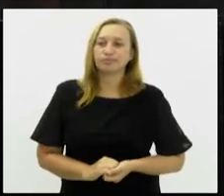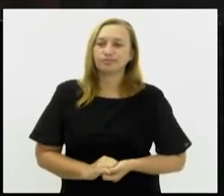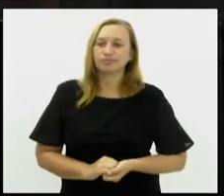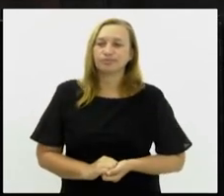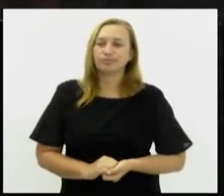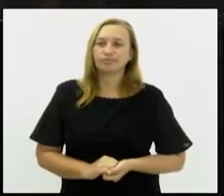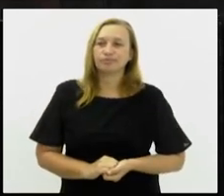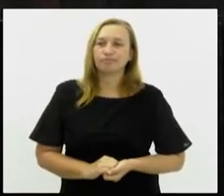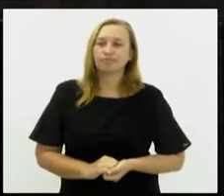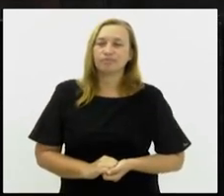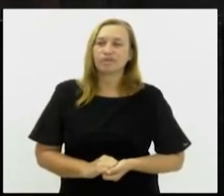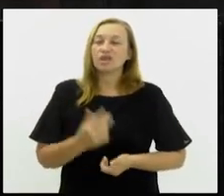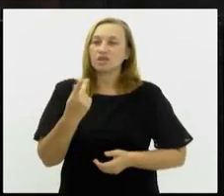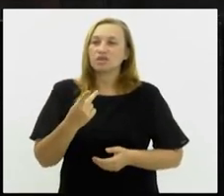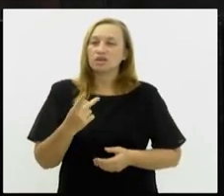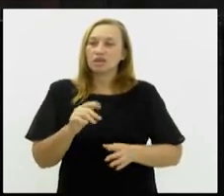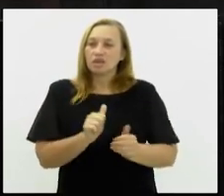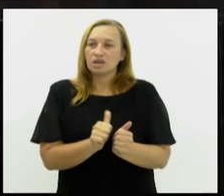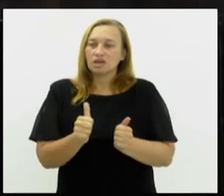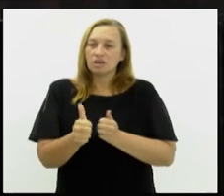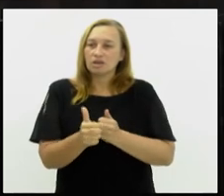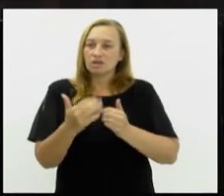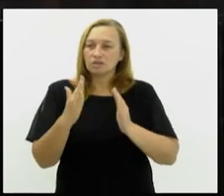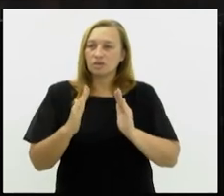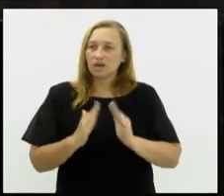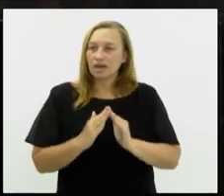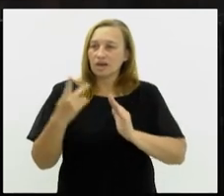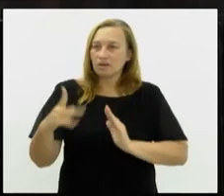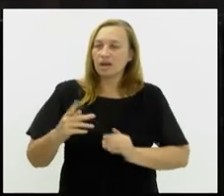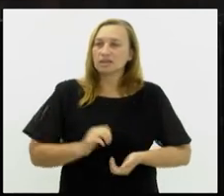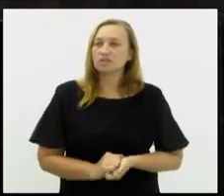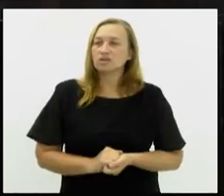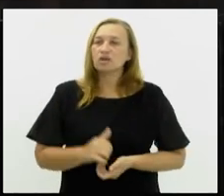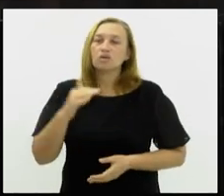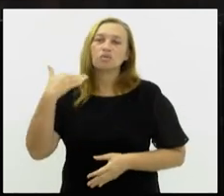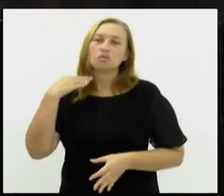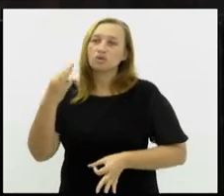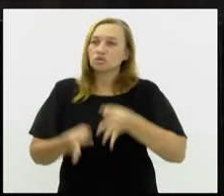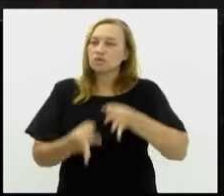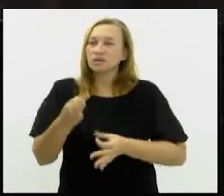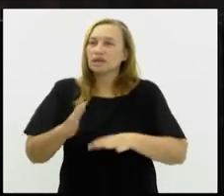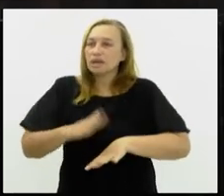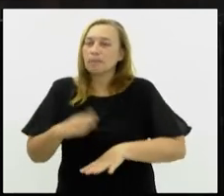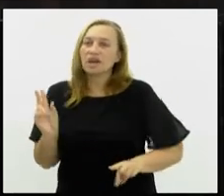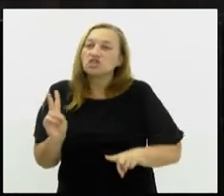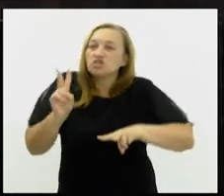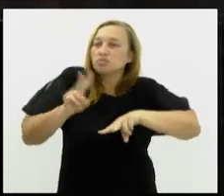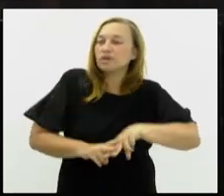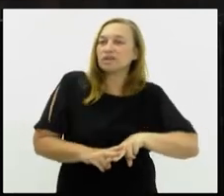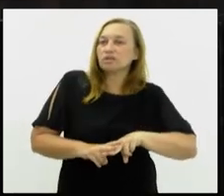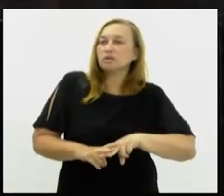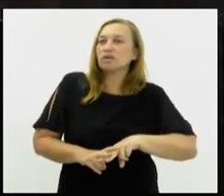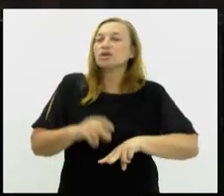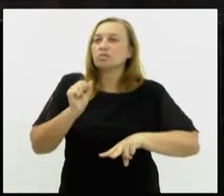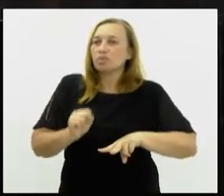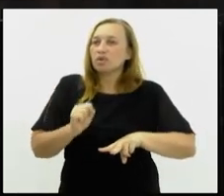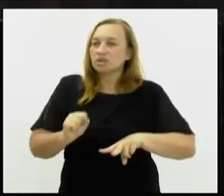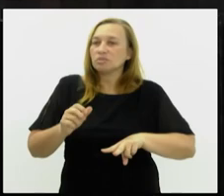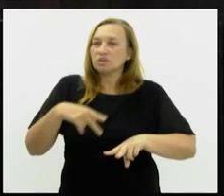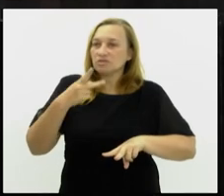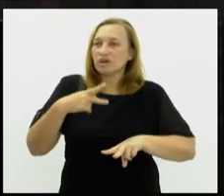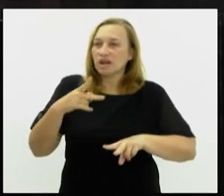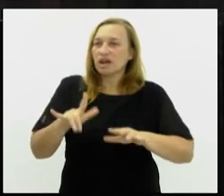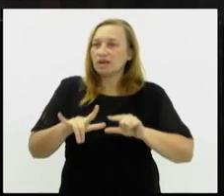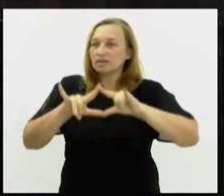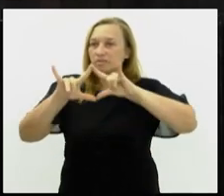em frente à sua casa, no seu carro. Uma juíza que mais prendeu o que a gente pode dizer, o núcleo das milícias